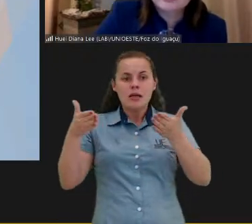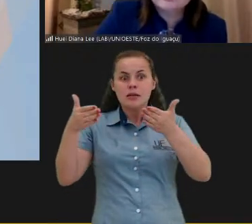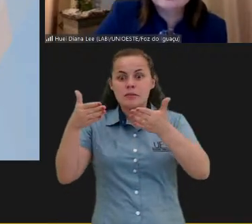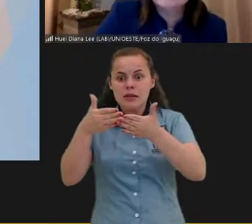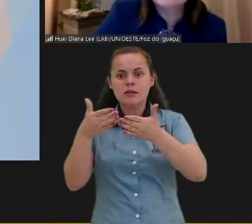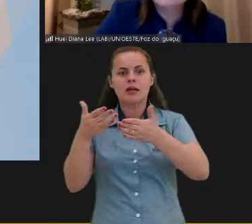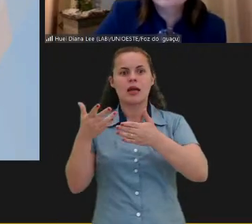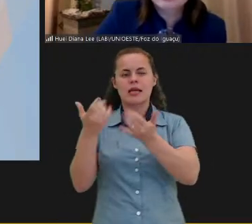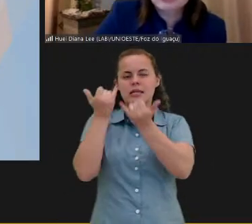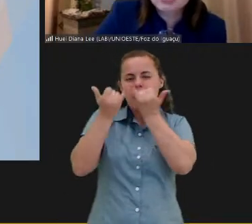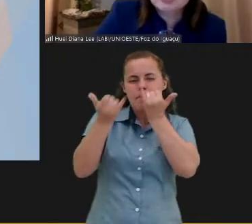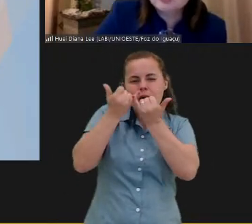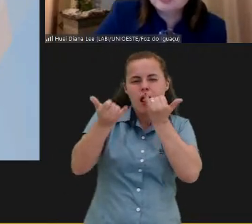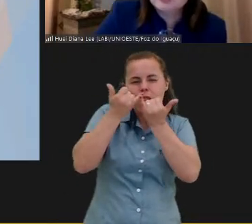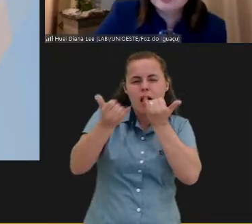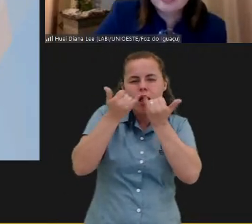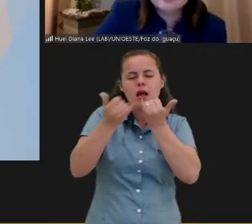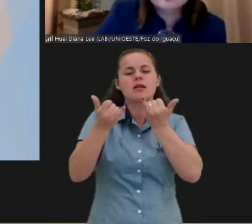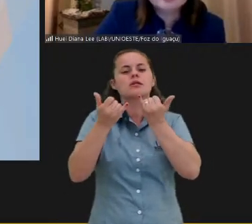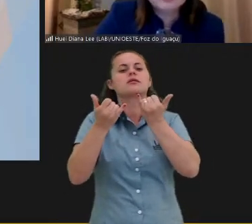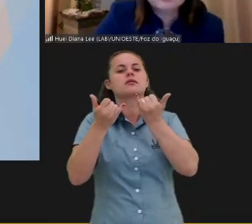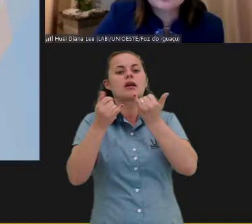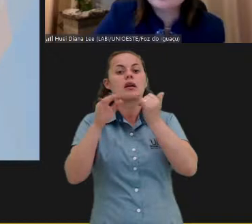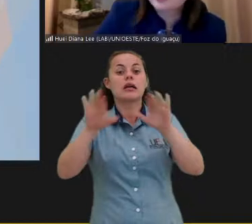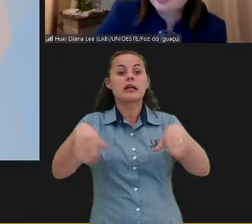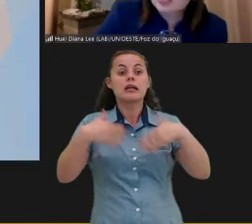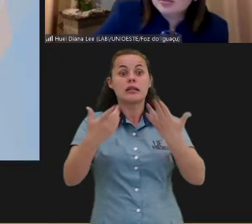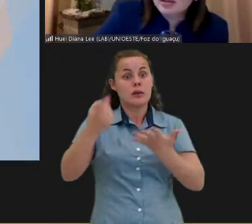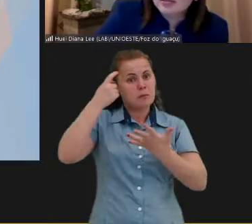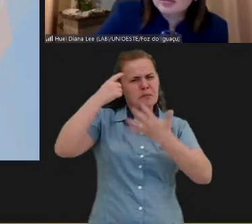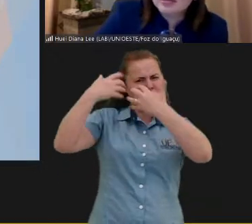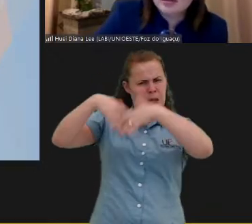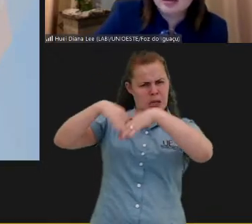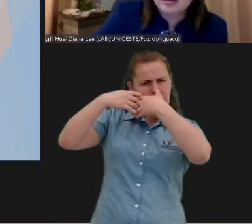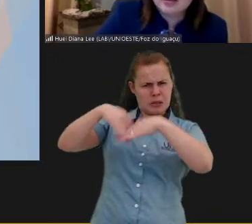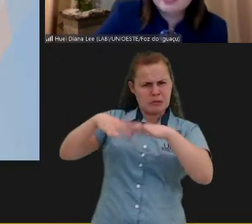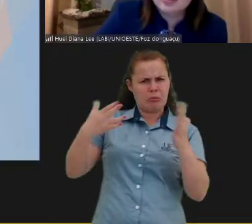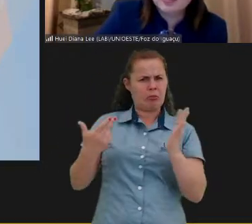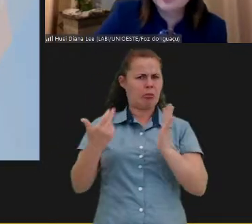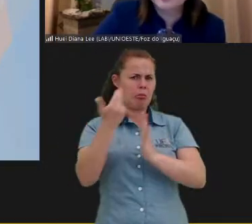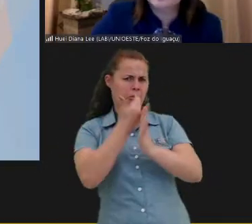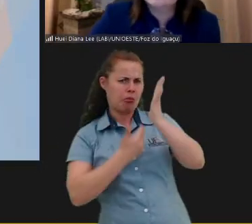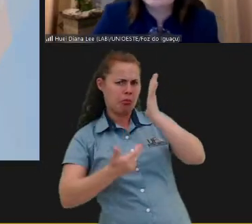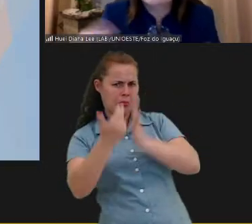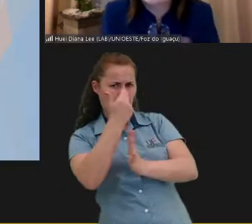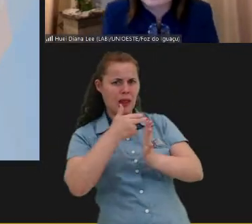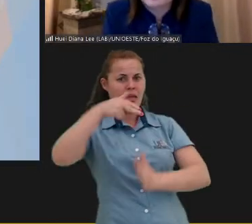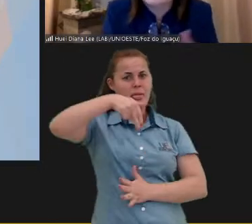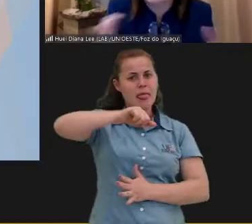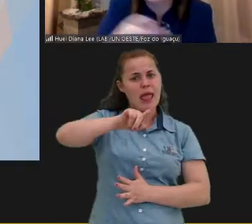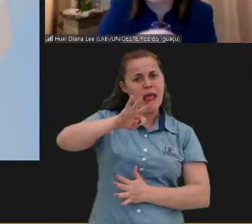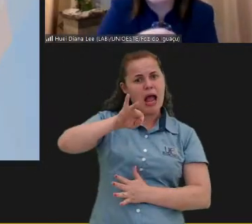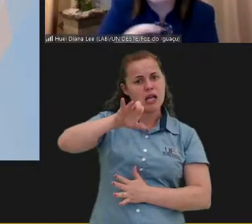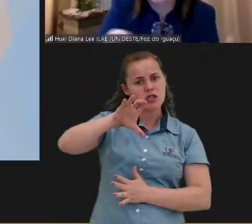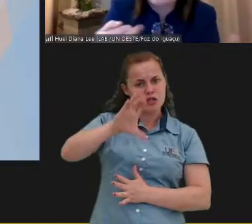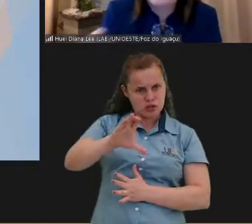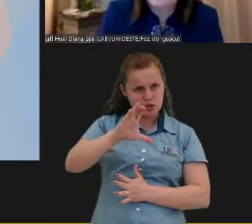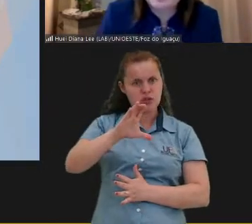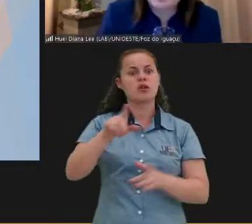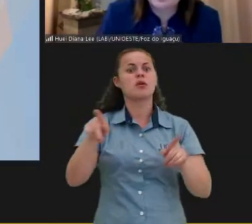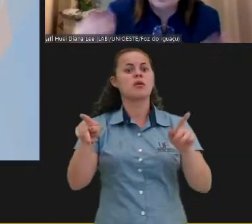essa semelhança serem tão grandes, que até de se pensar, será que os designers da Niantic, que foi a startup que